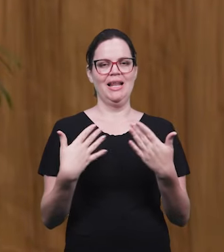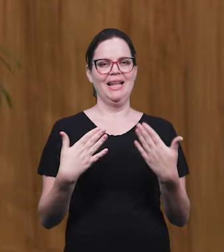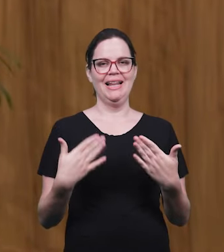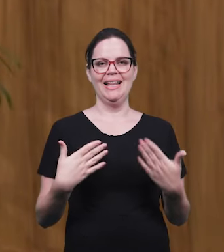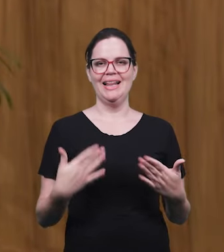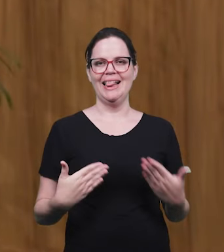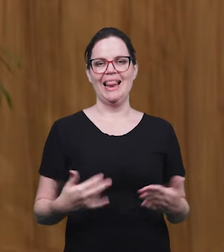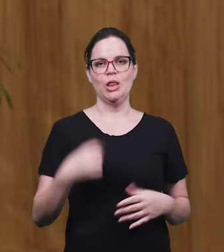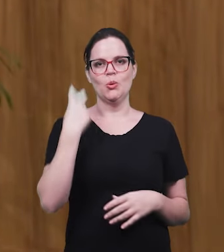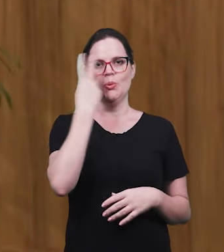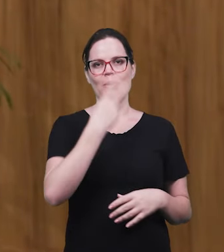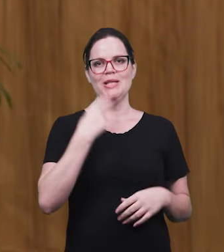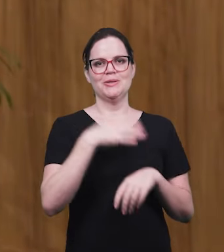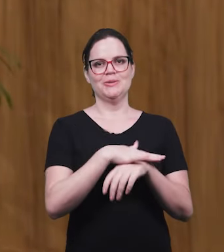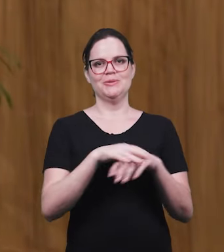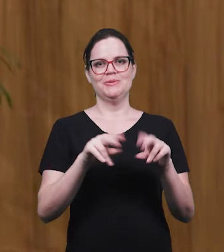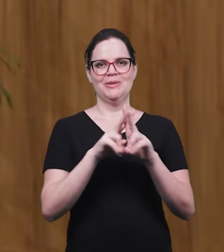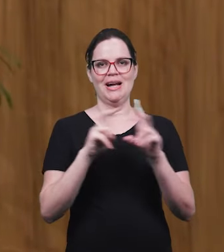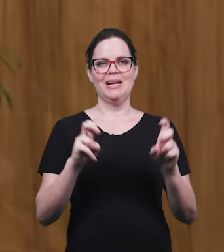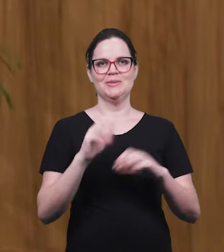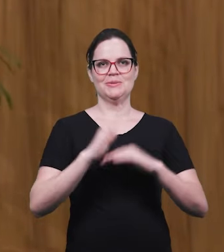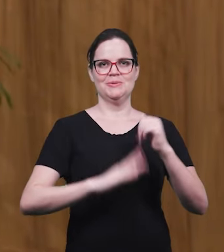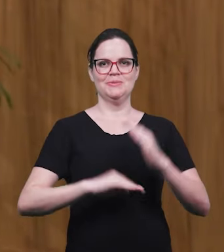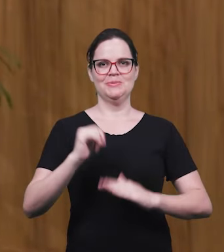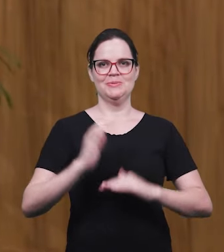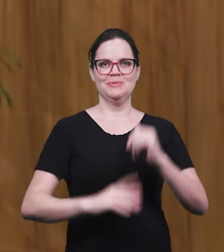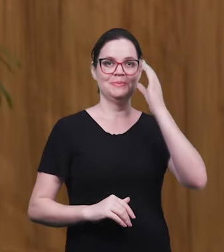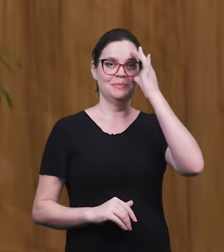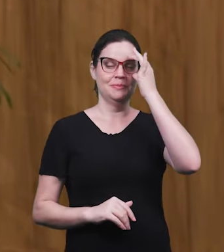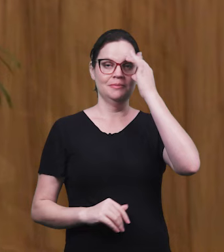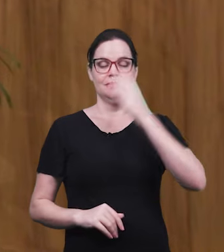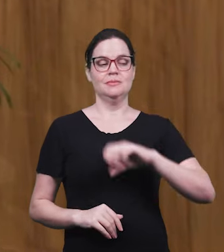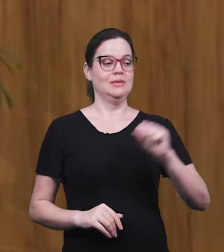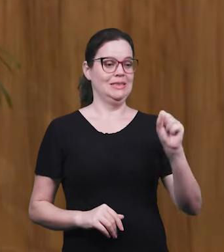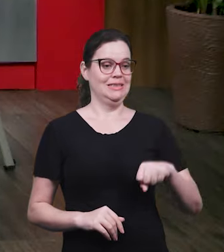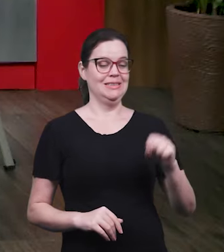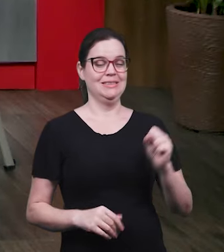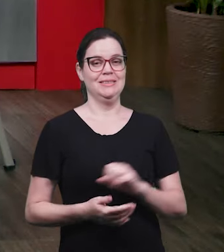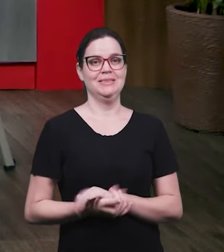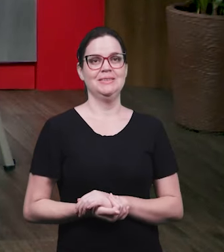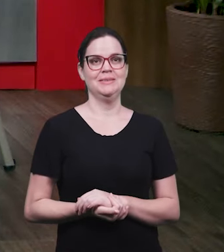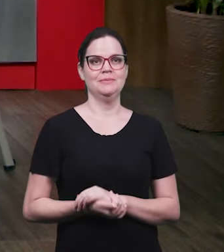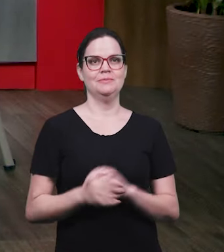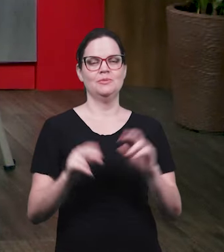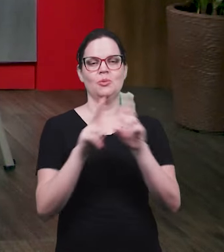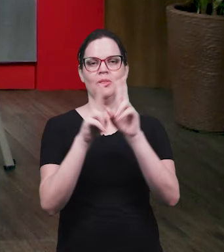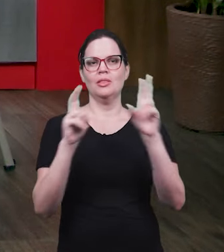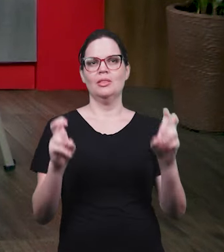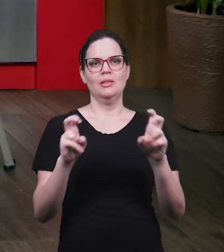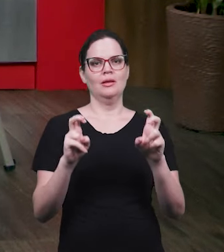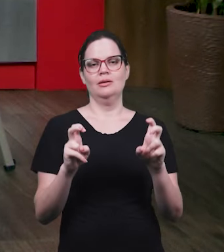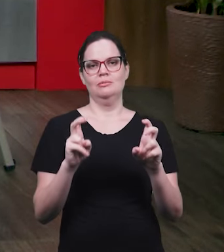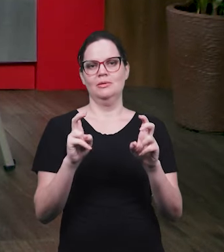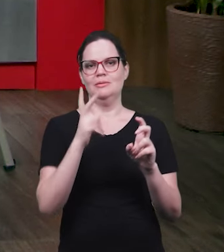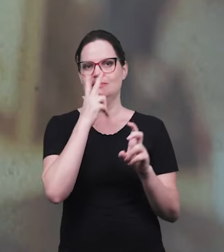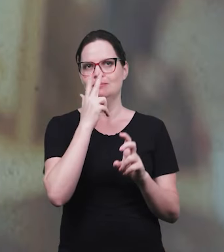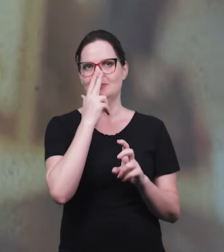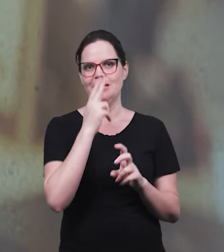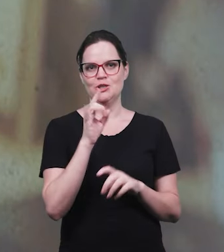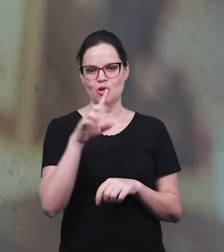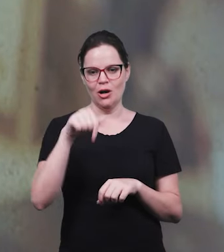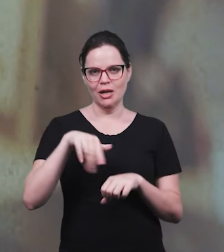dúvida, mais de 2 horas conversando acerca da carreira na advocacia. Sim, é um tema que não se encerra